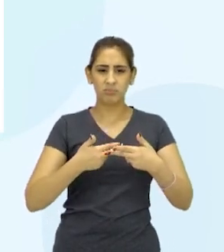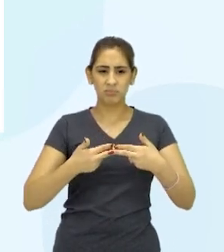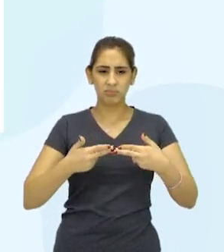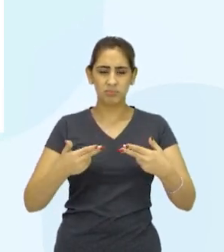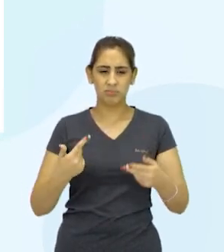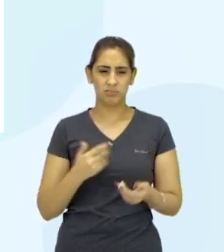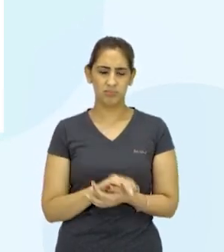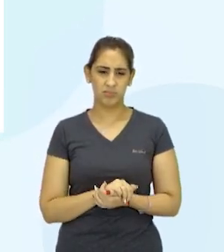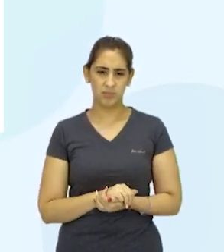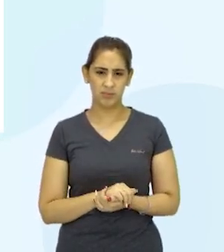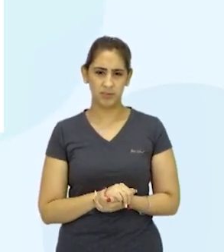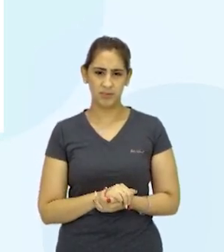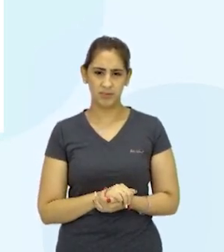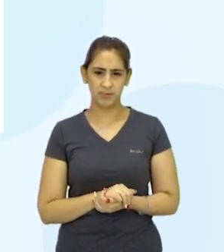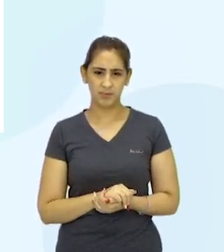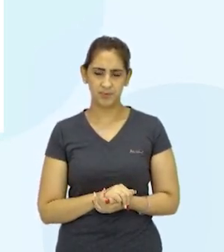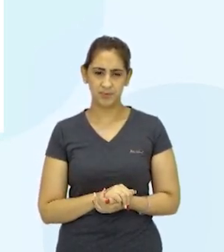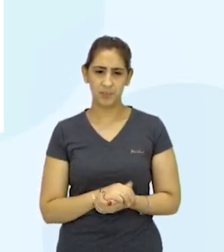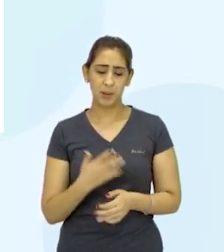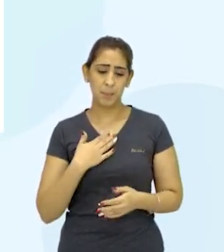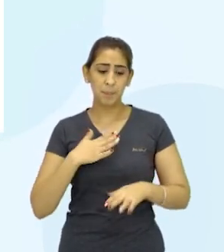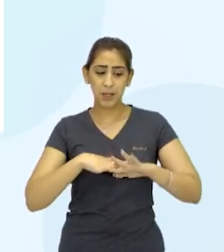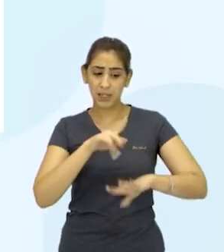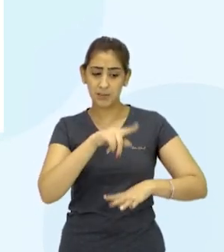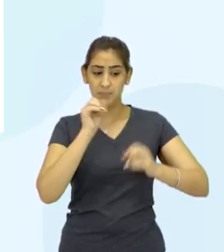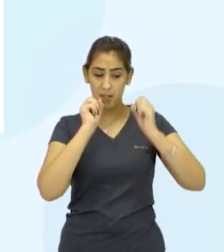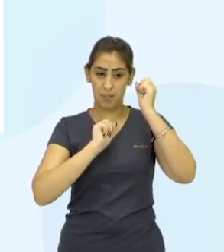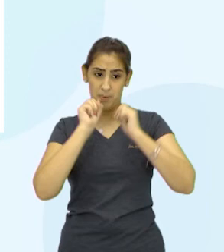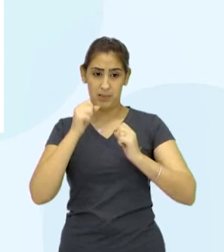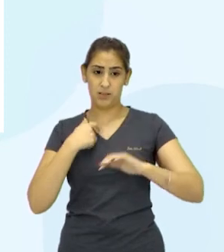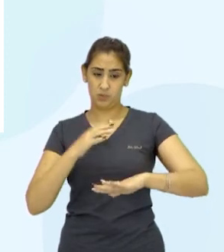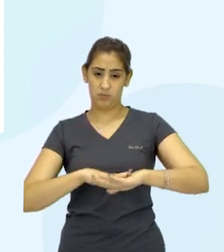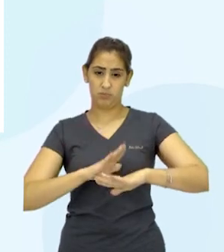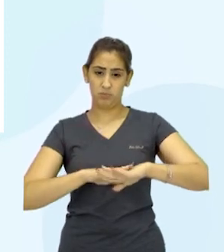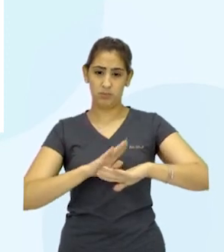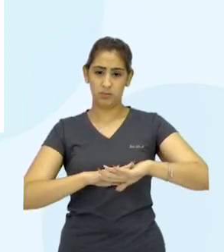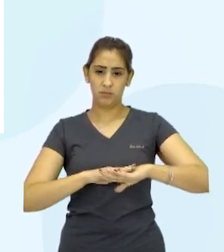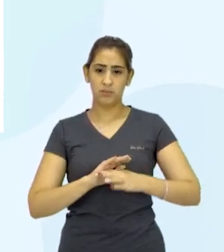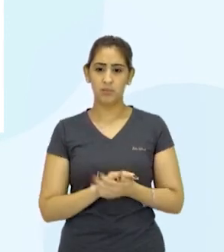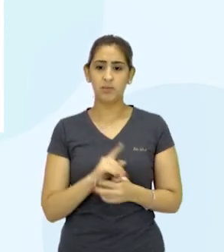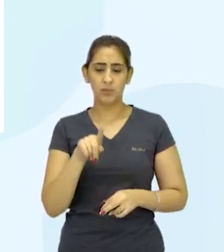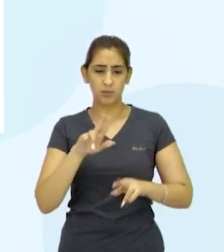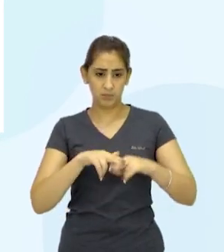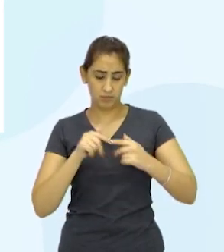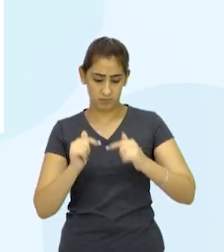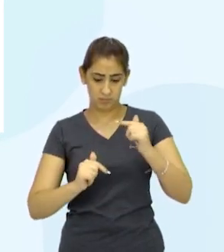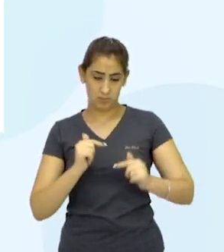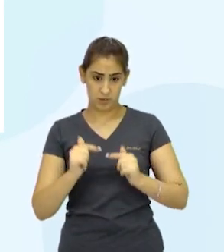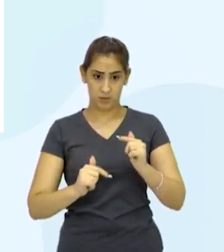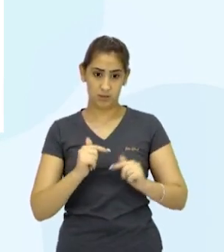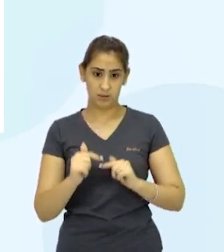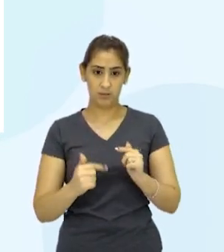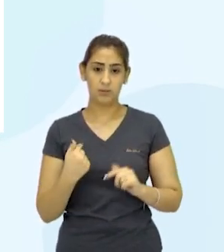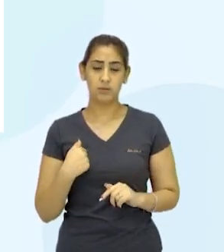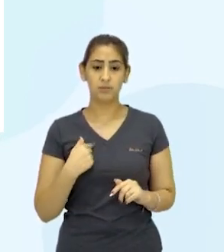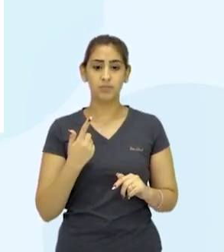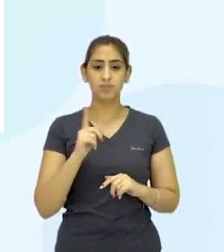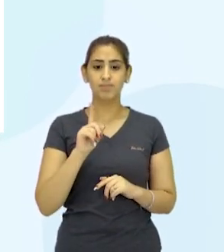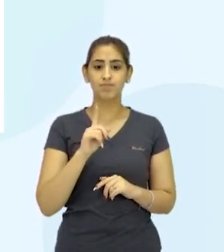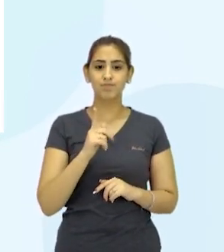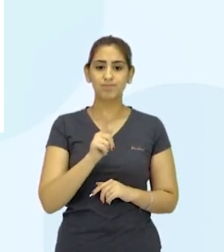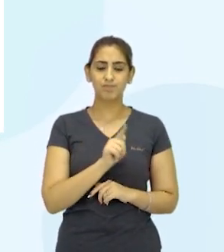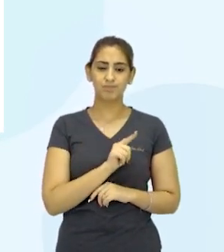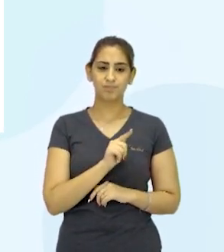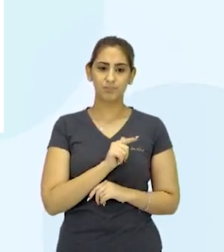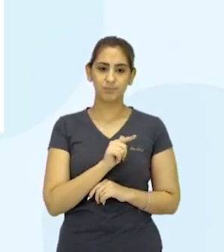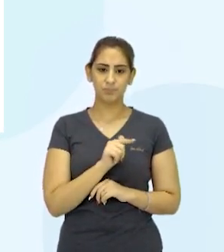instituições, tanto para empresas, né? E aí, no caso, esse trabalho aí foi para o IASES, né? Que